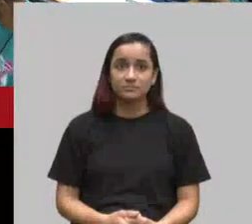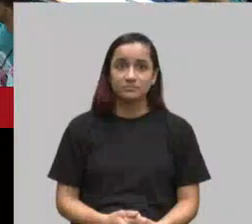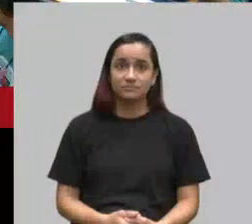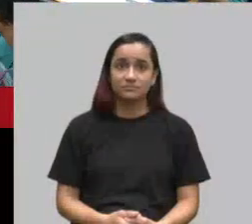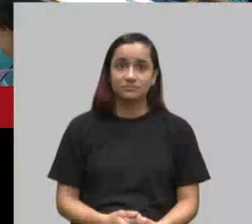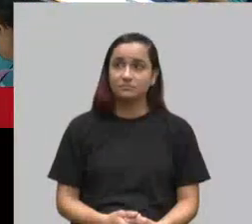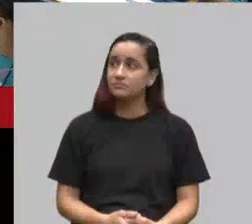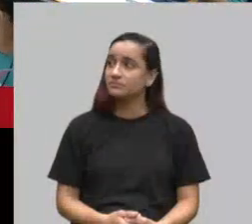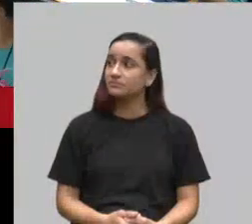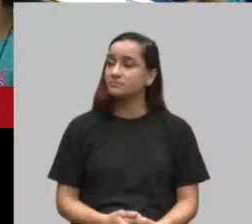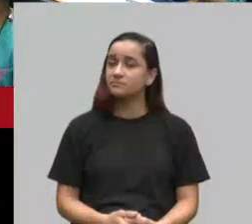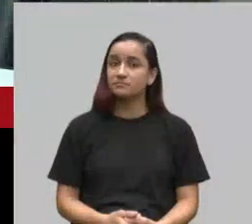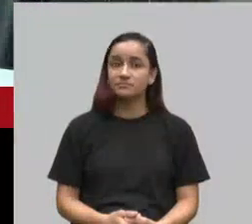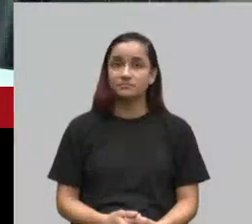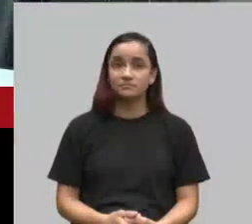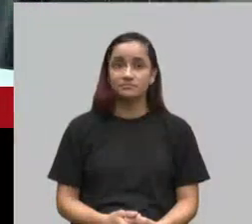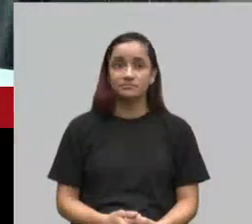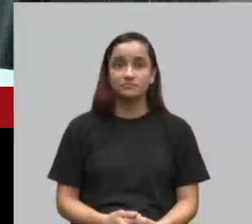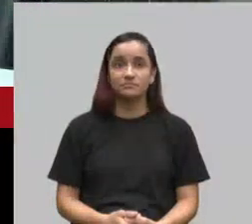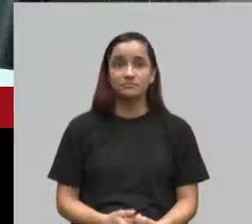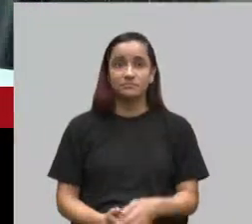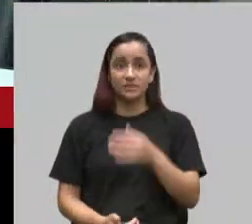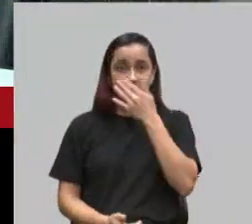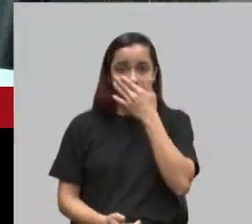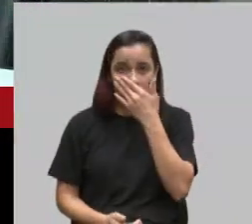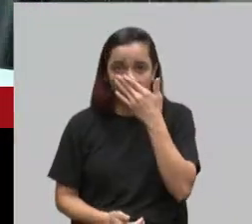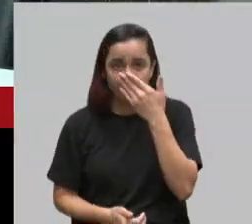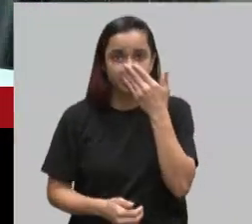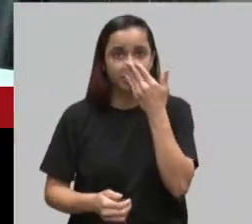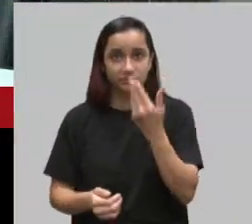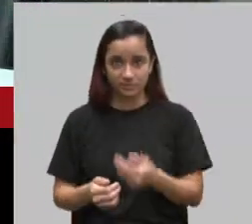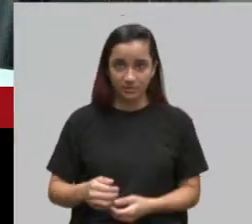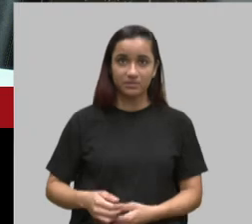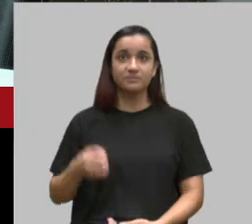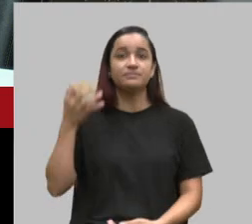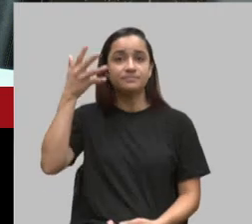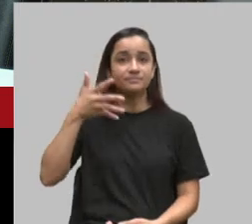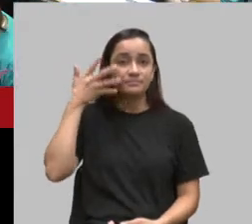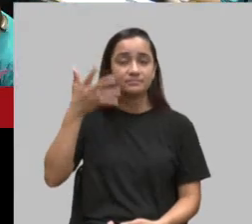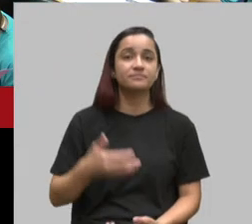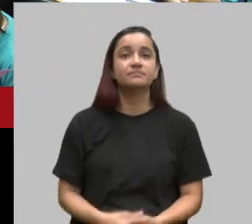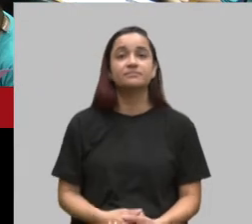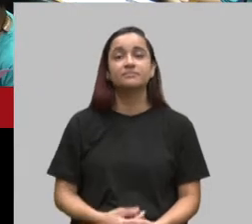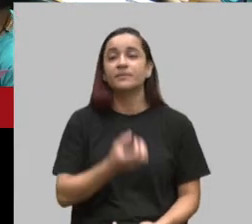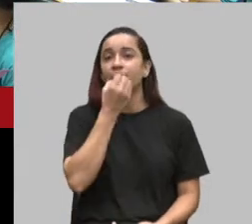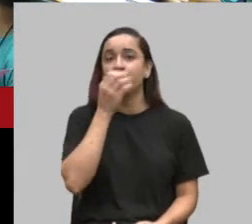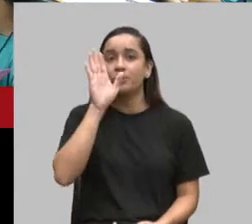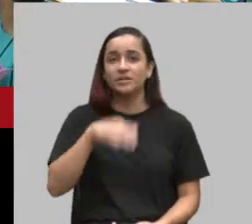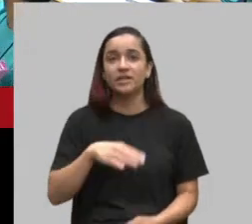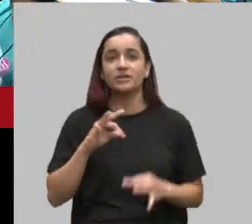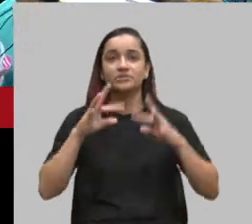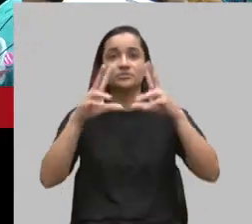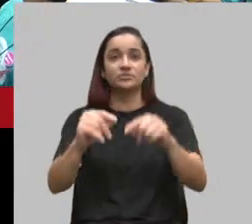palavra passa a palavra para você que está aí no fundo Boa tarde a todos me chamo Raniel Anthony sou de Chapada Gaúcha do Polo